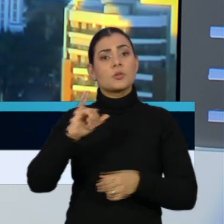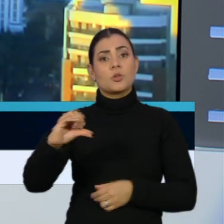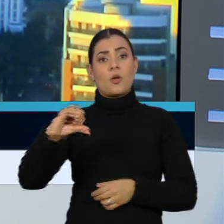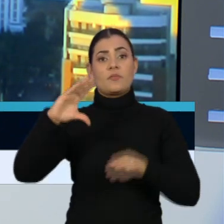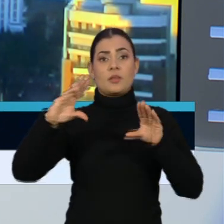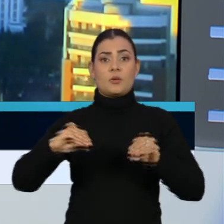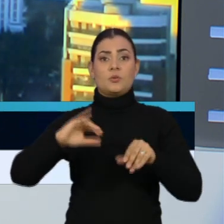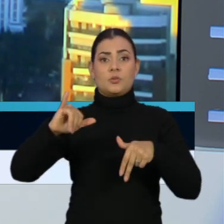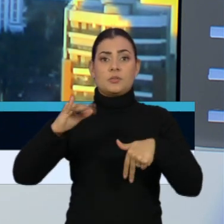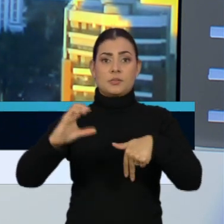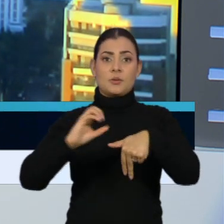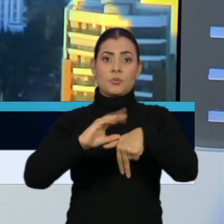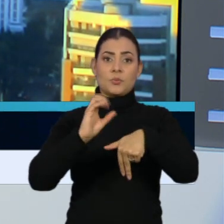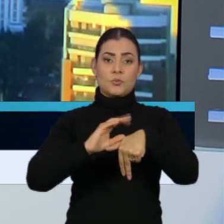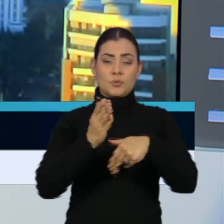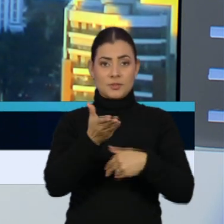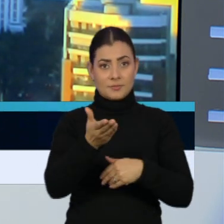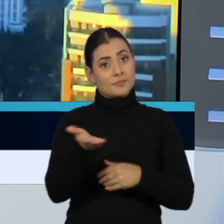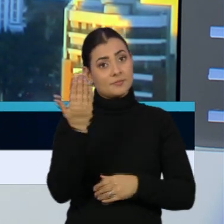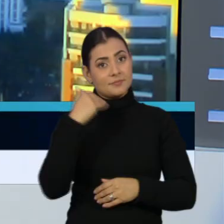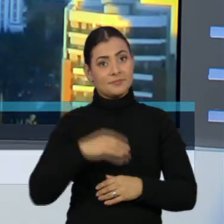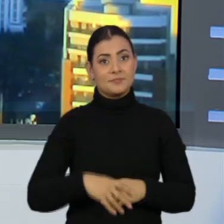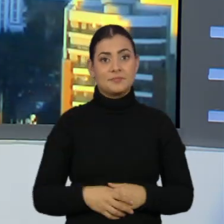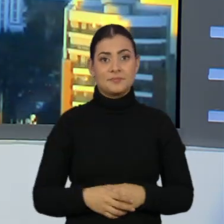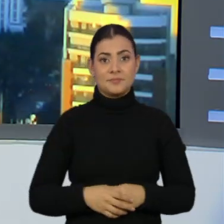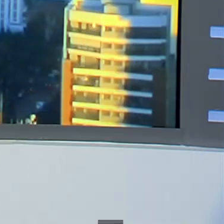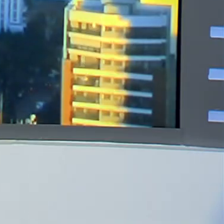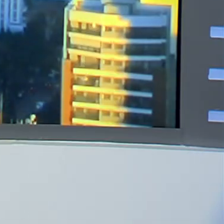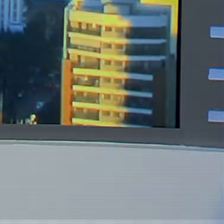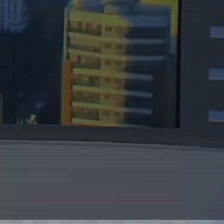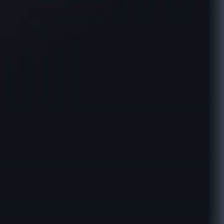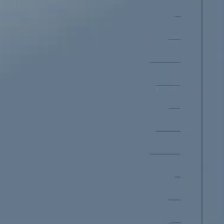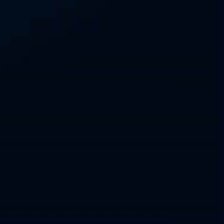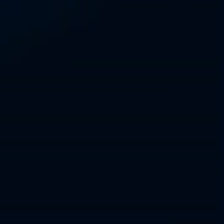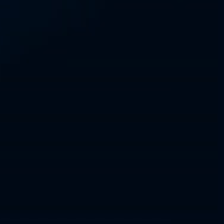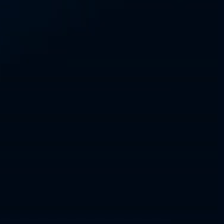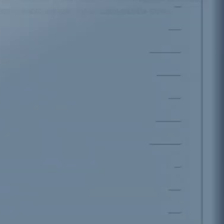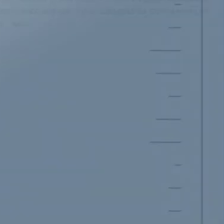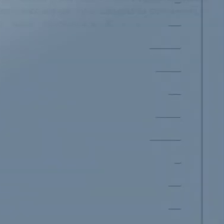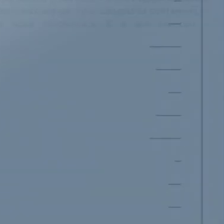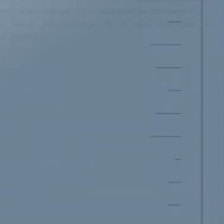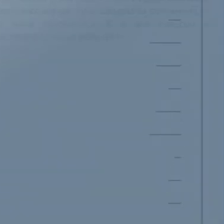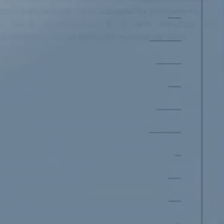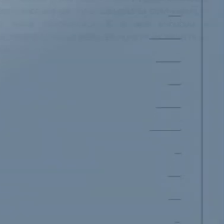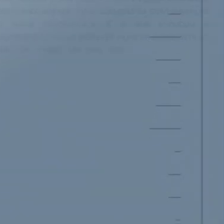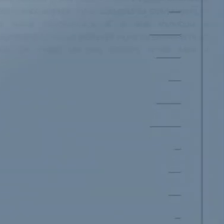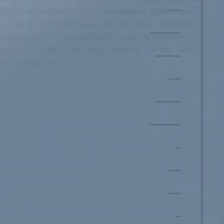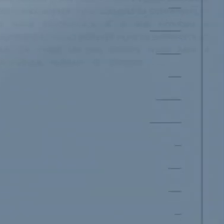9 horas da noite no Jornal da Cultura. Fique com a gente.